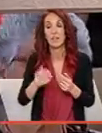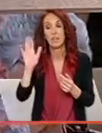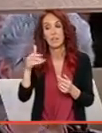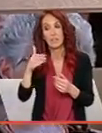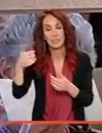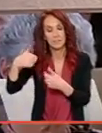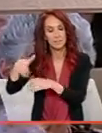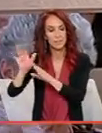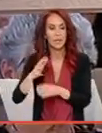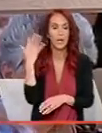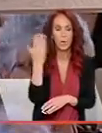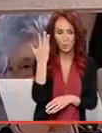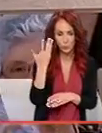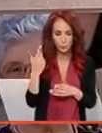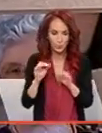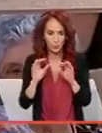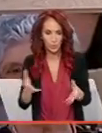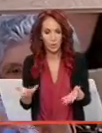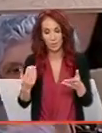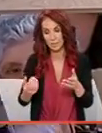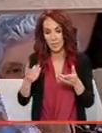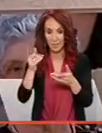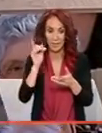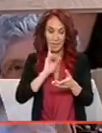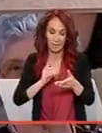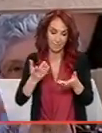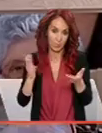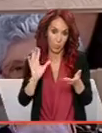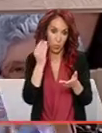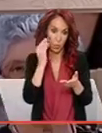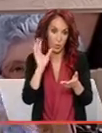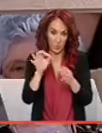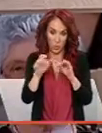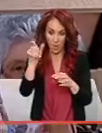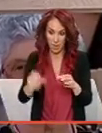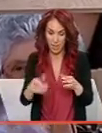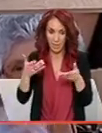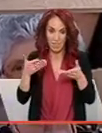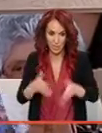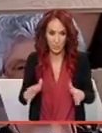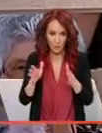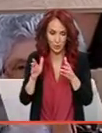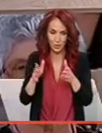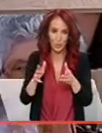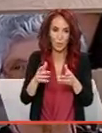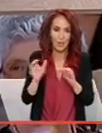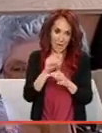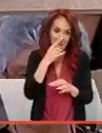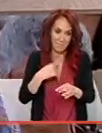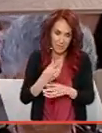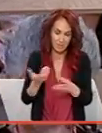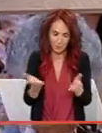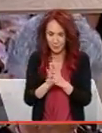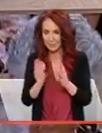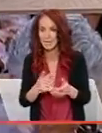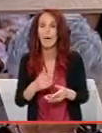E agora, porque a cultura, tal como no nascimento da Maria Vieira, por vezes cometem-se erros, vamos à nossa rúbrica Português, Medonha Português. O pior